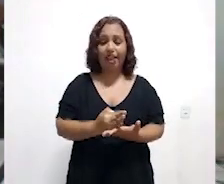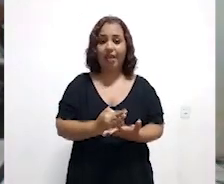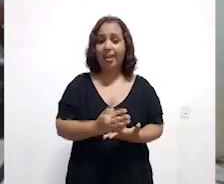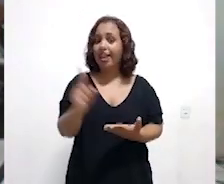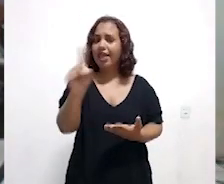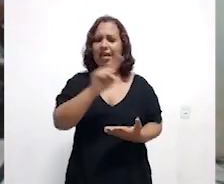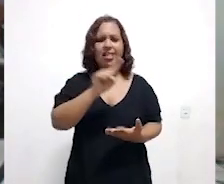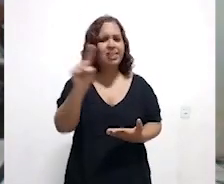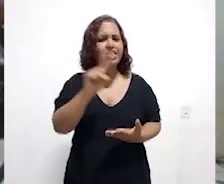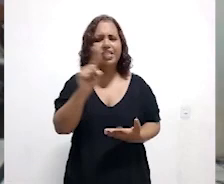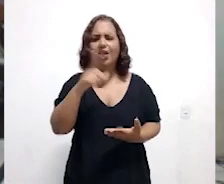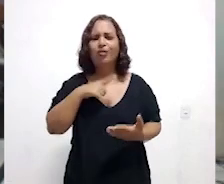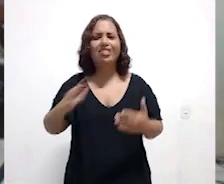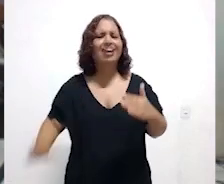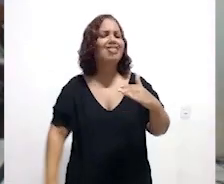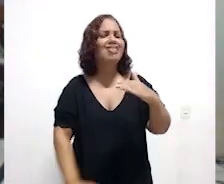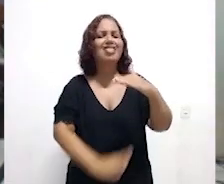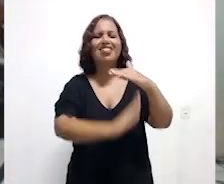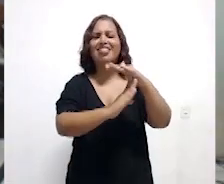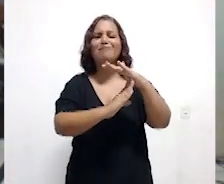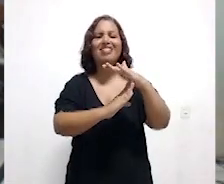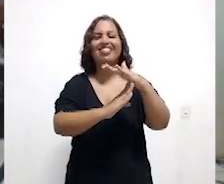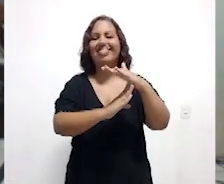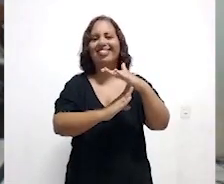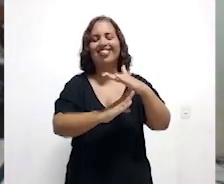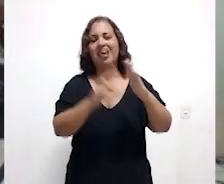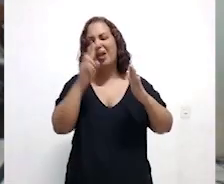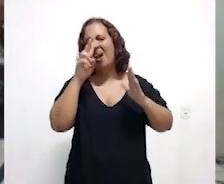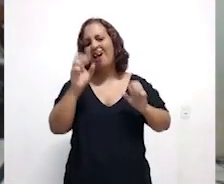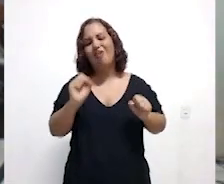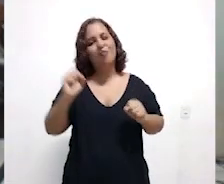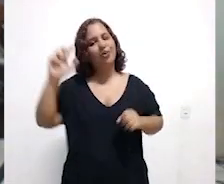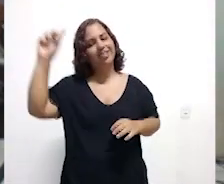estabelece limites ao poder de Deus.